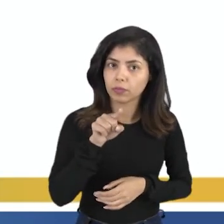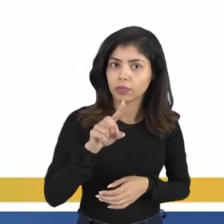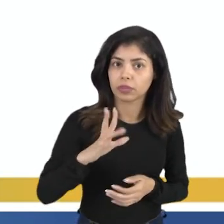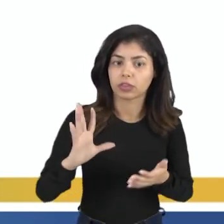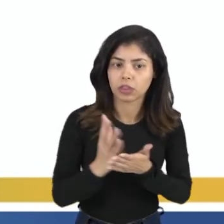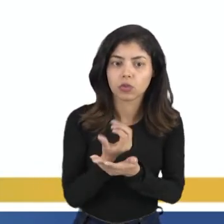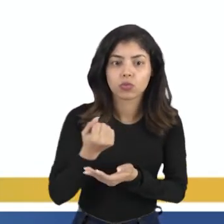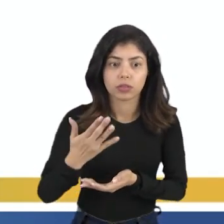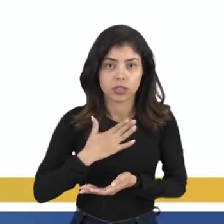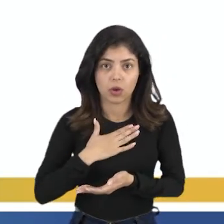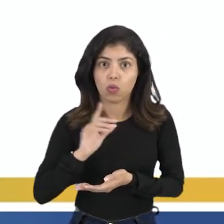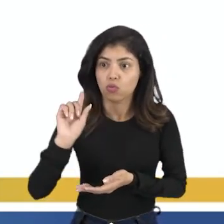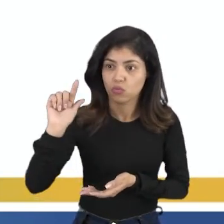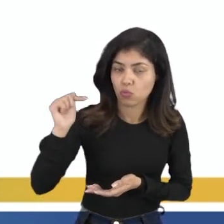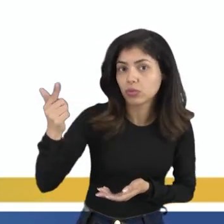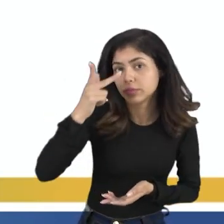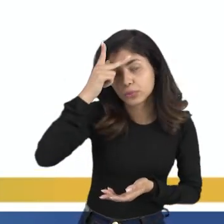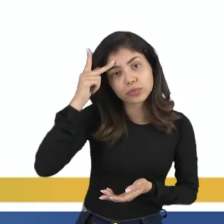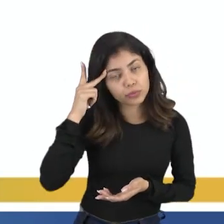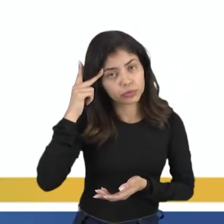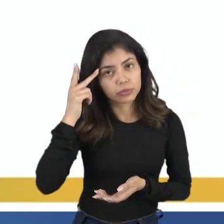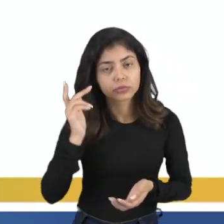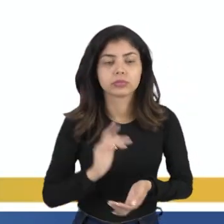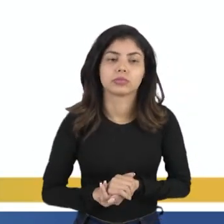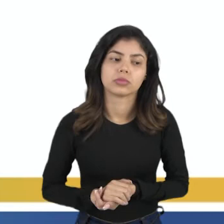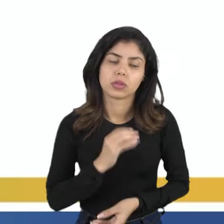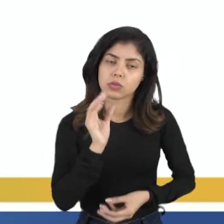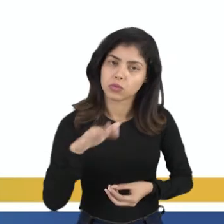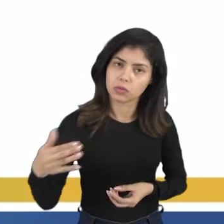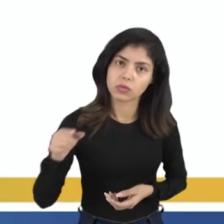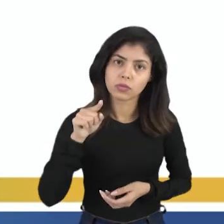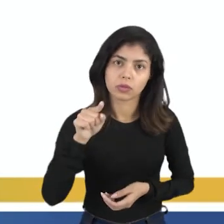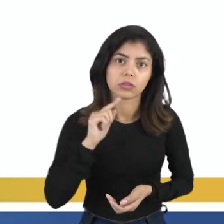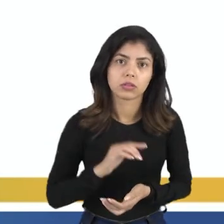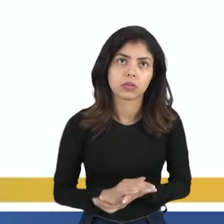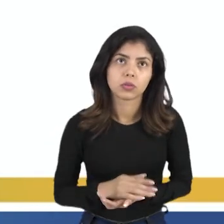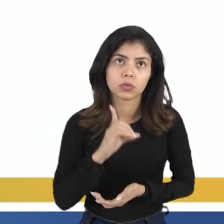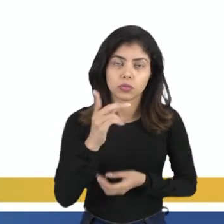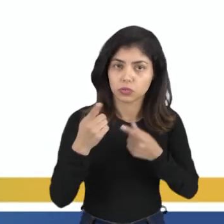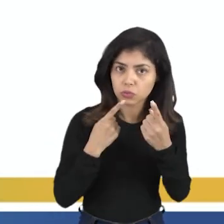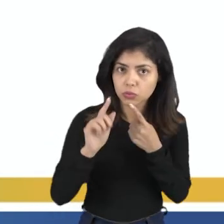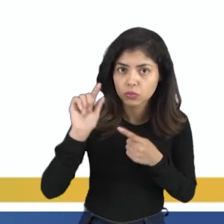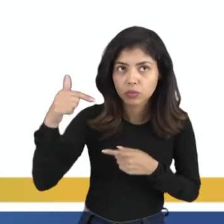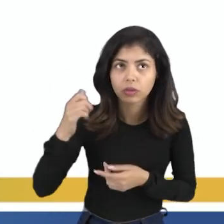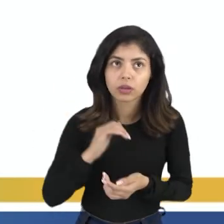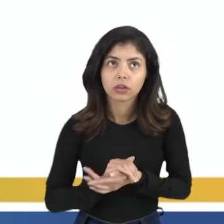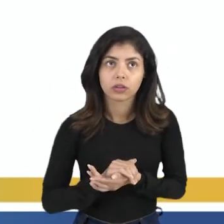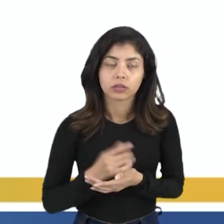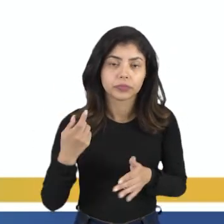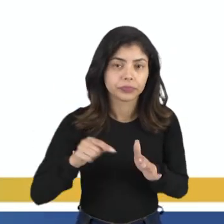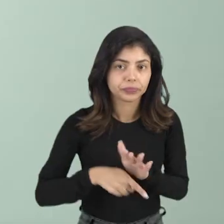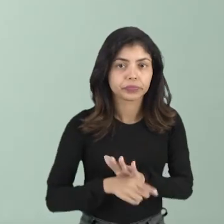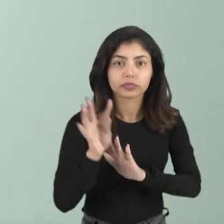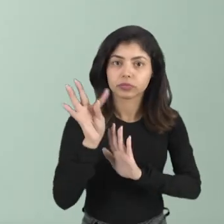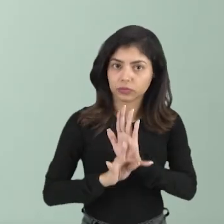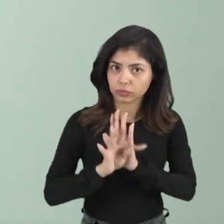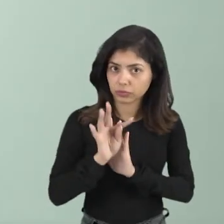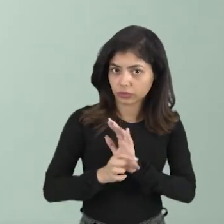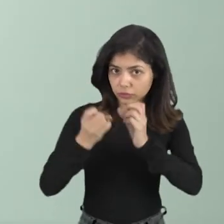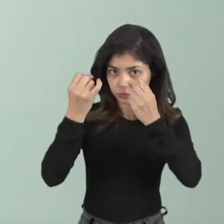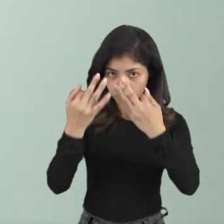tomando como o seu o discurso do outro. Mas quando você pega o discurso do outro e coloca dentro do seu